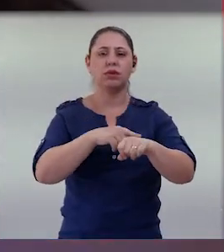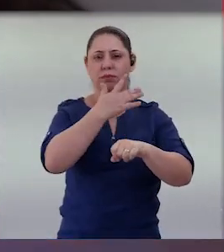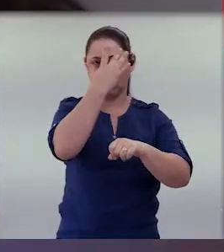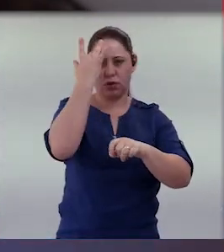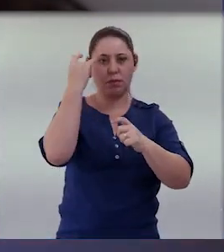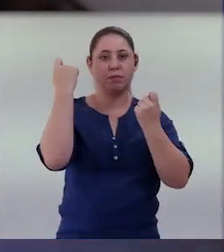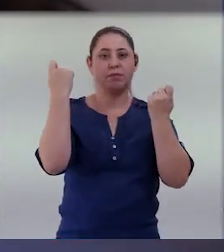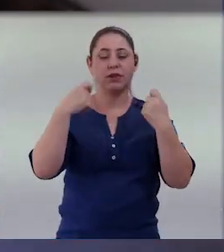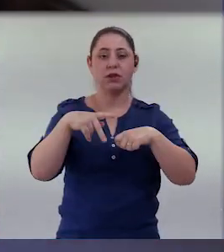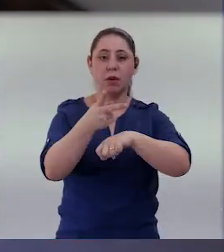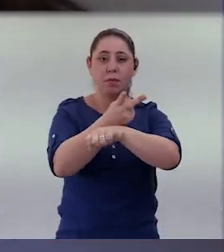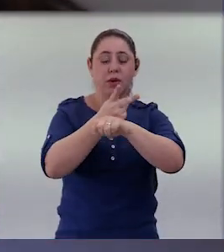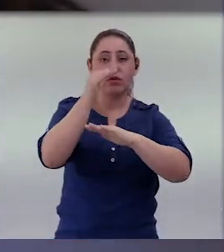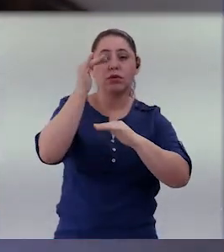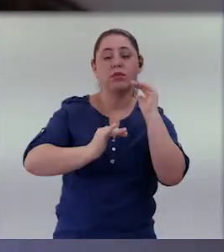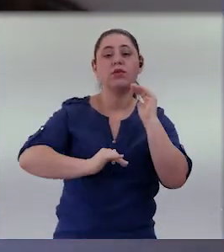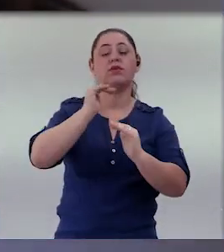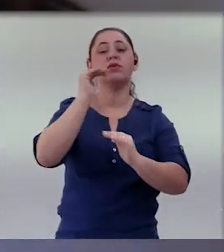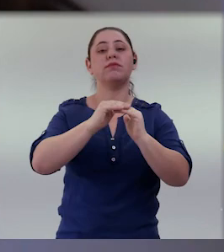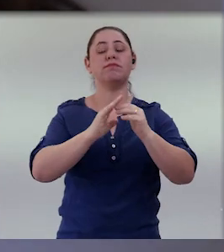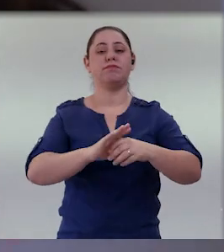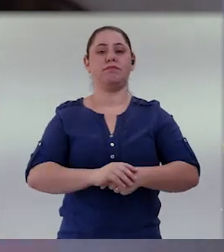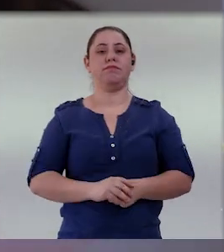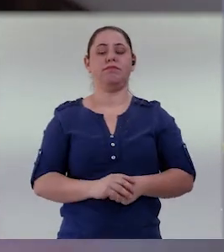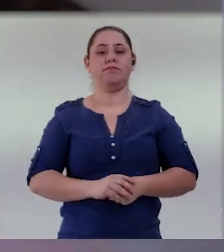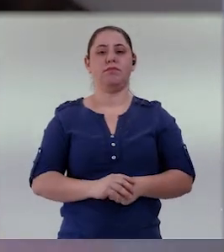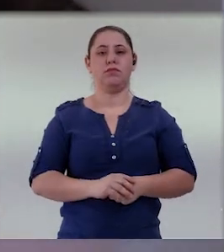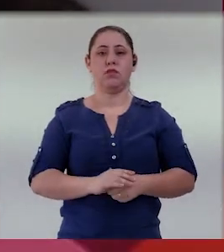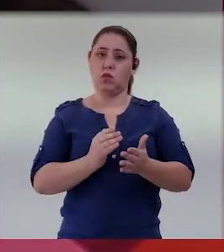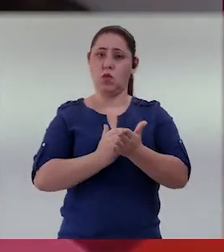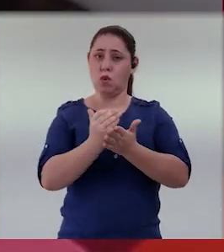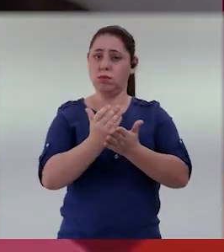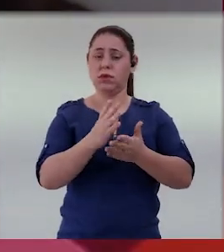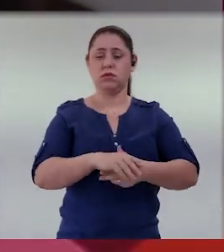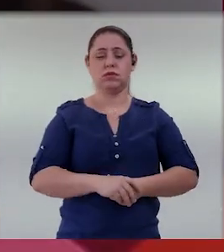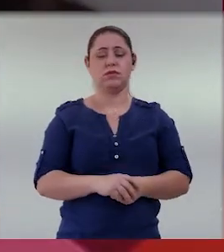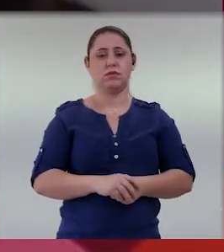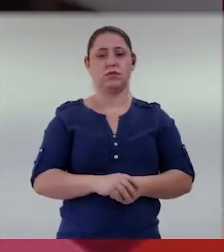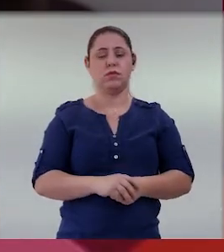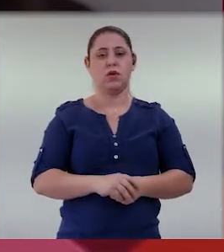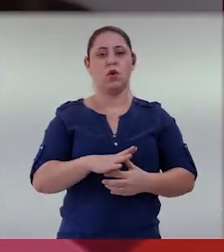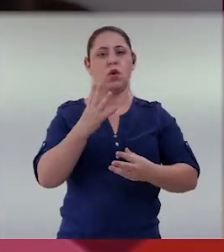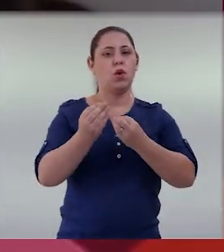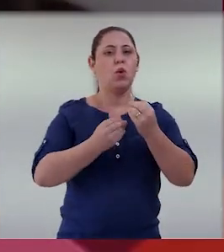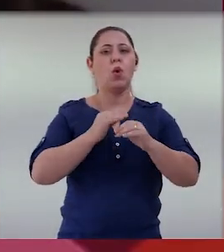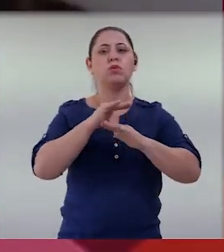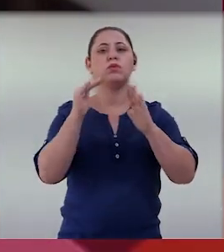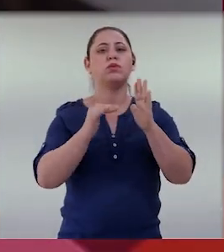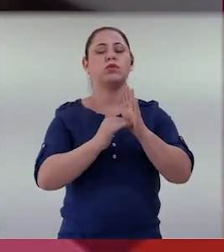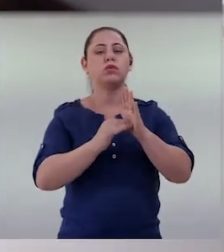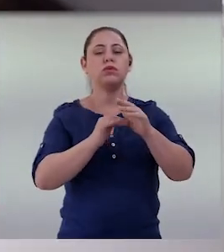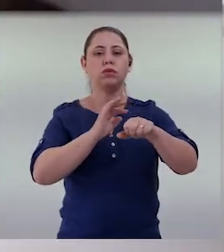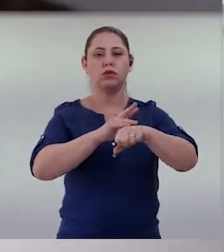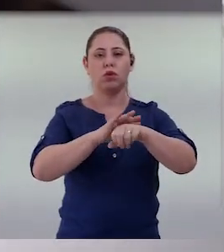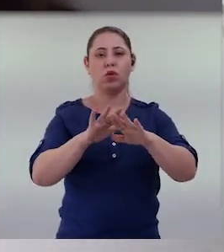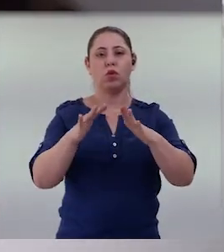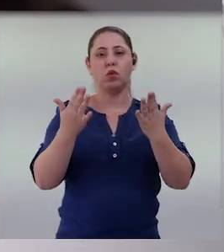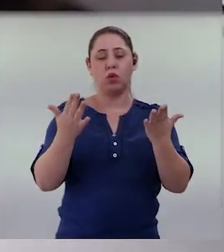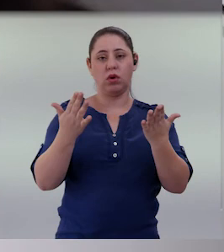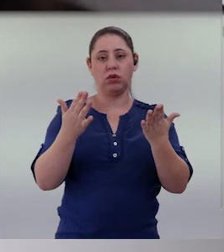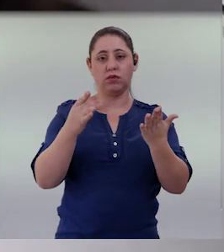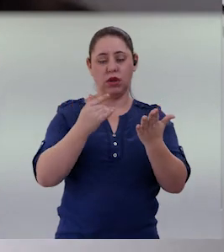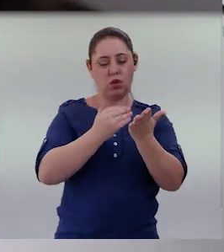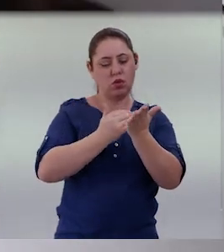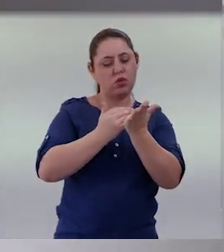aí do quadro depressivo ela deve procurar um profissional? Logo no início, né? Como toda